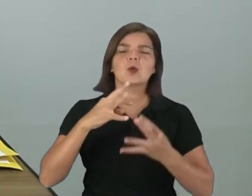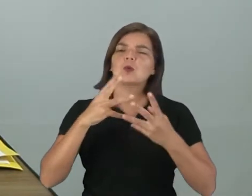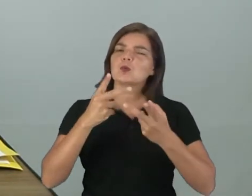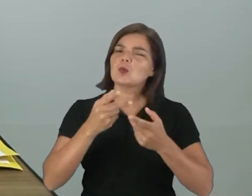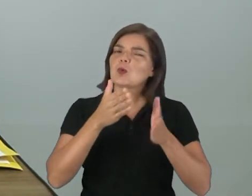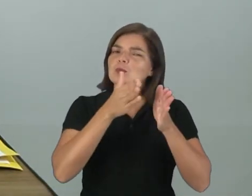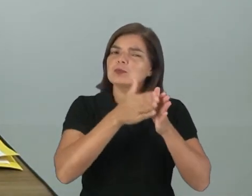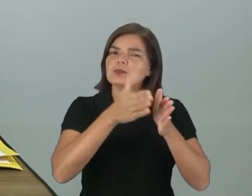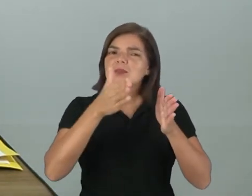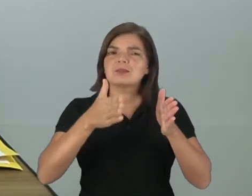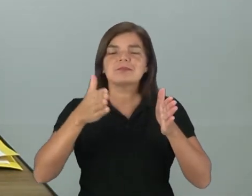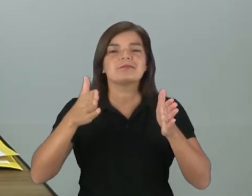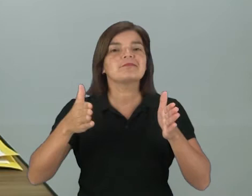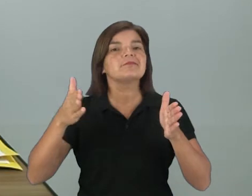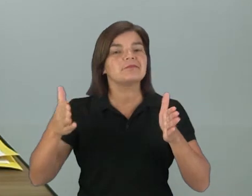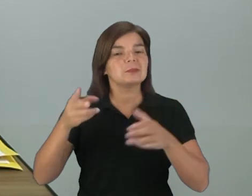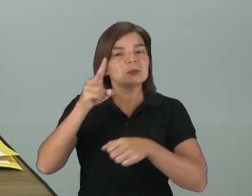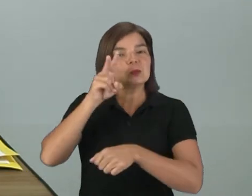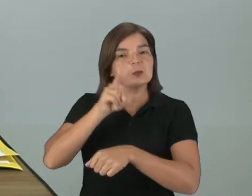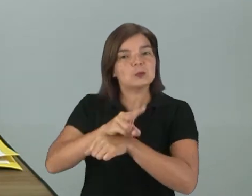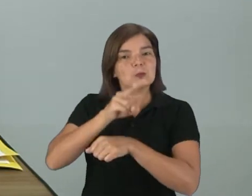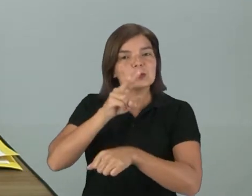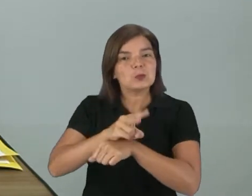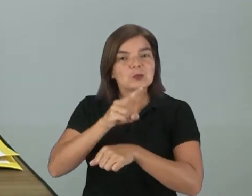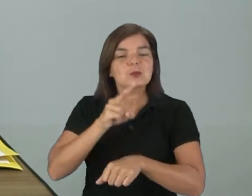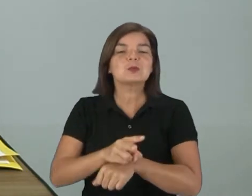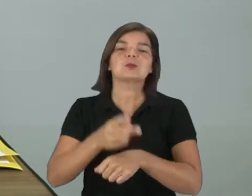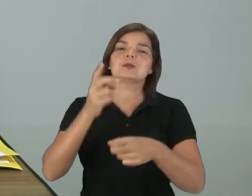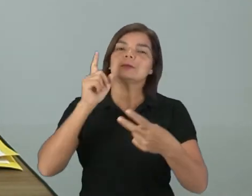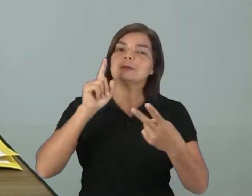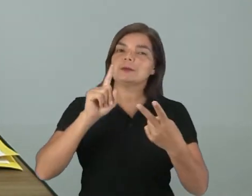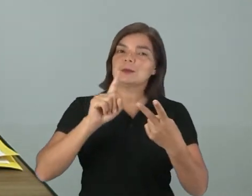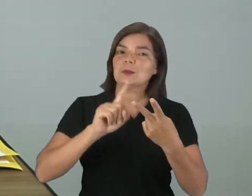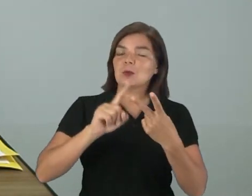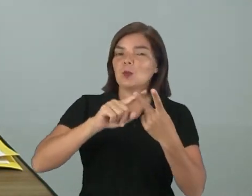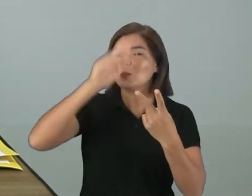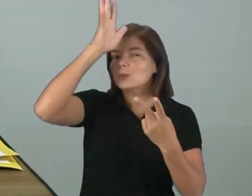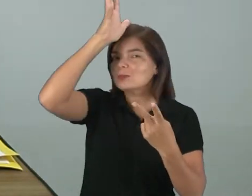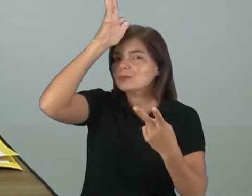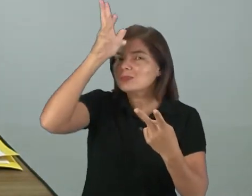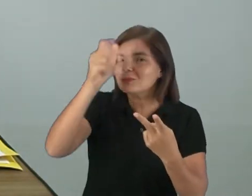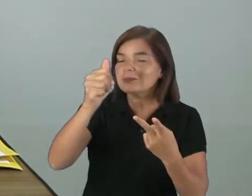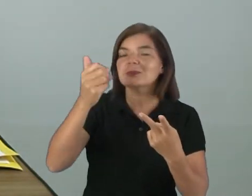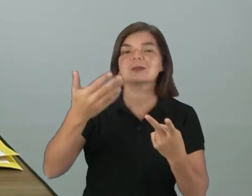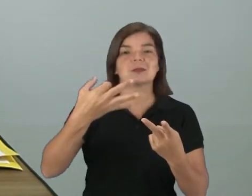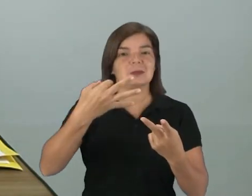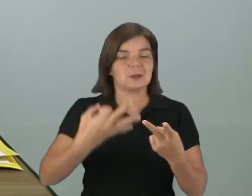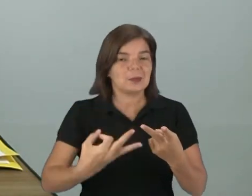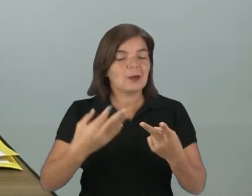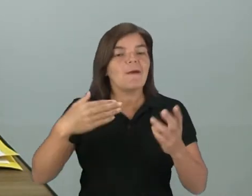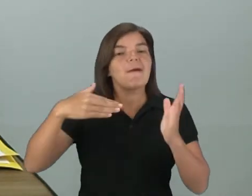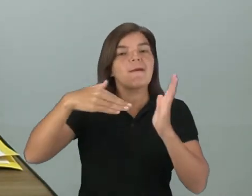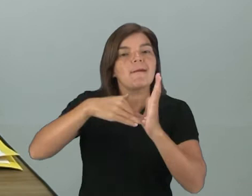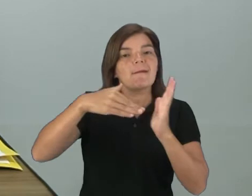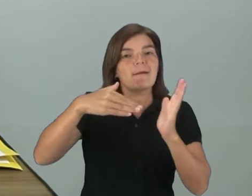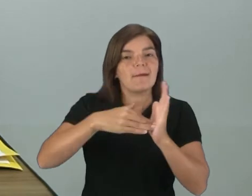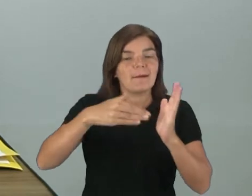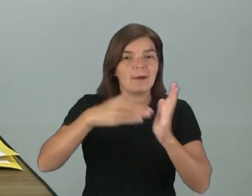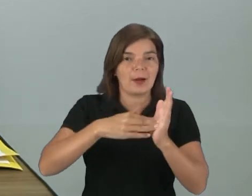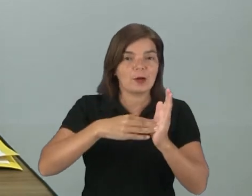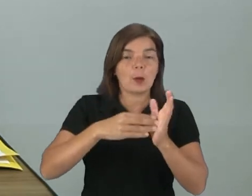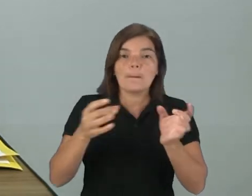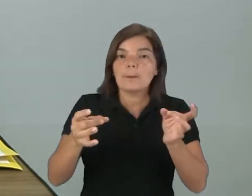o processo, né, de criação ali para o frango, certo? Até ele